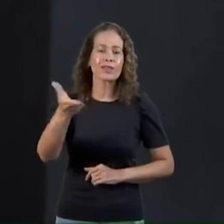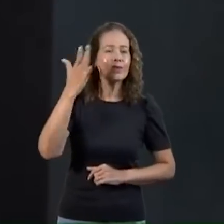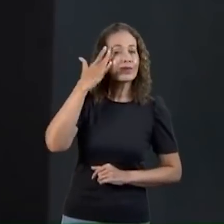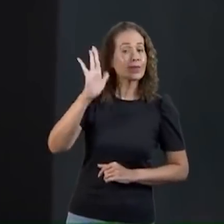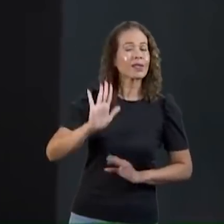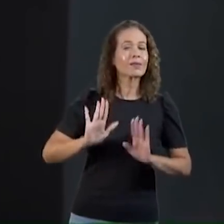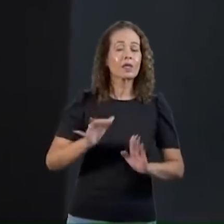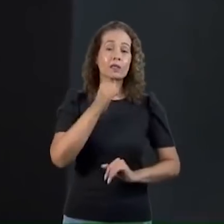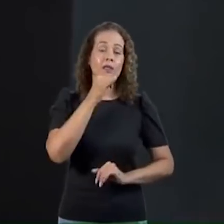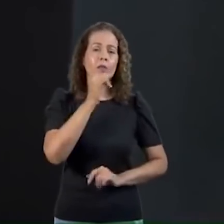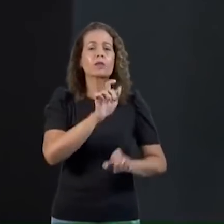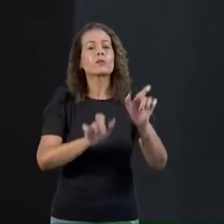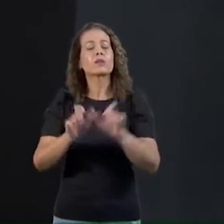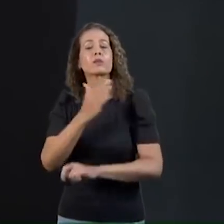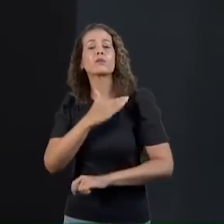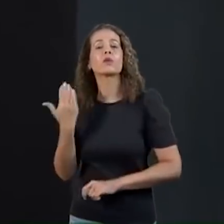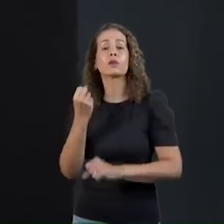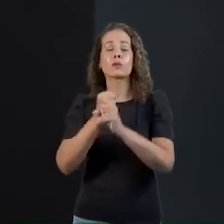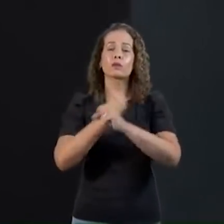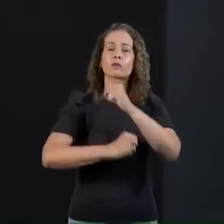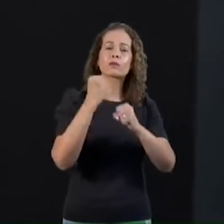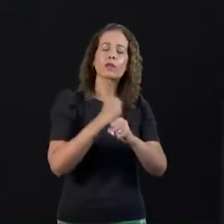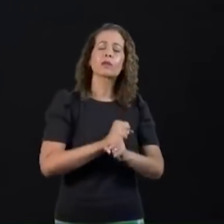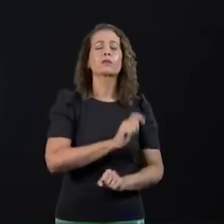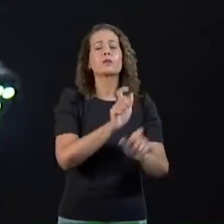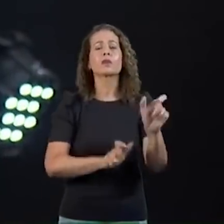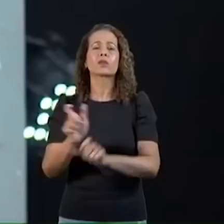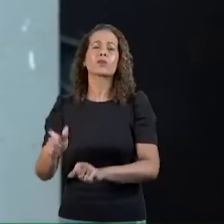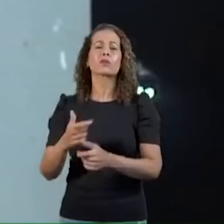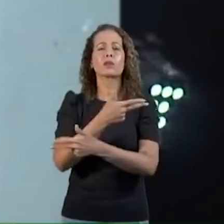que partiram no ano passado. Eu penso em tanta gente que perdeu as